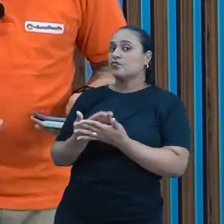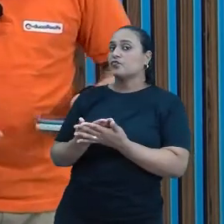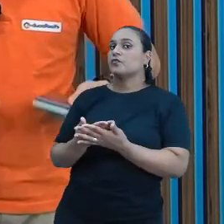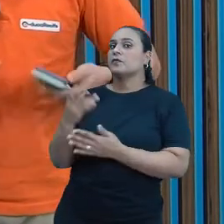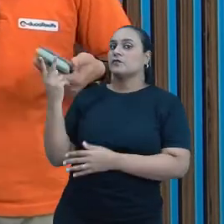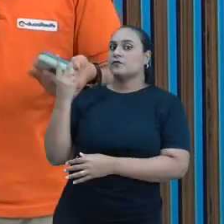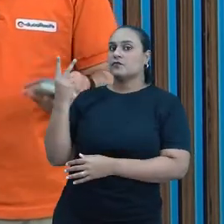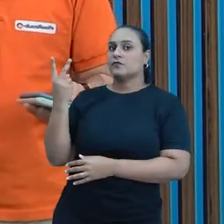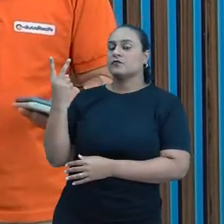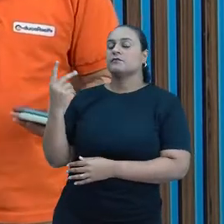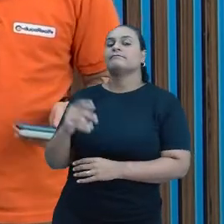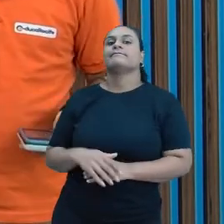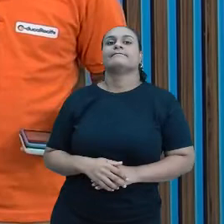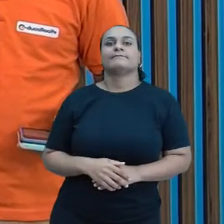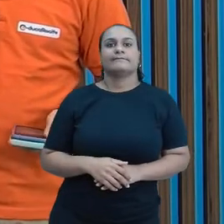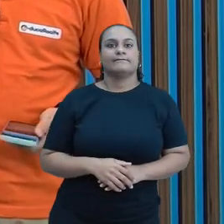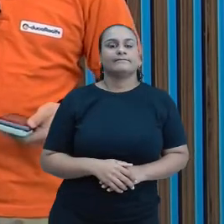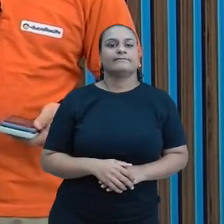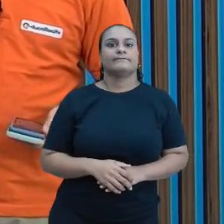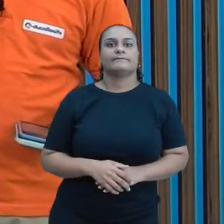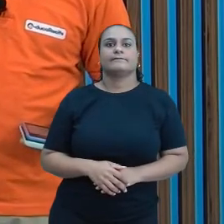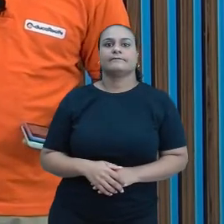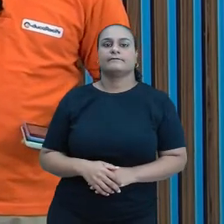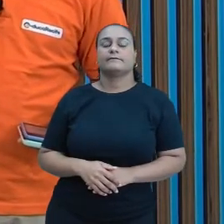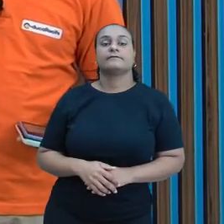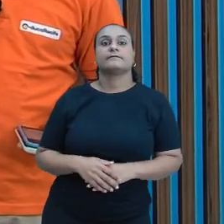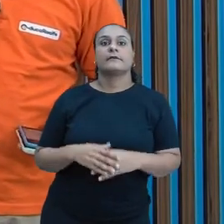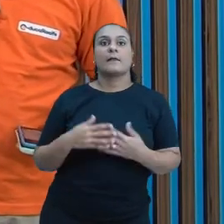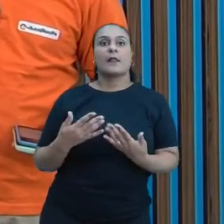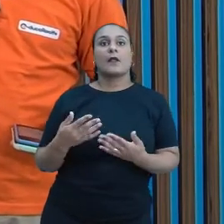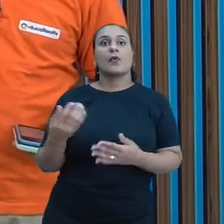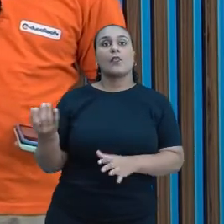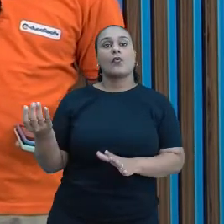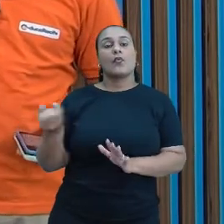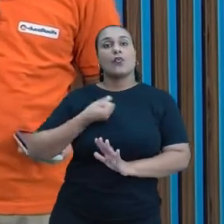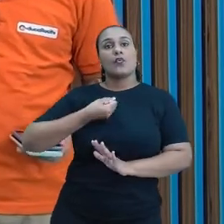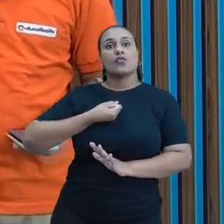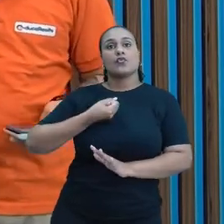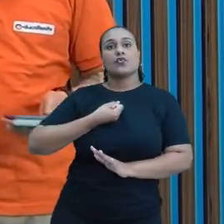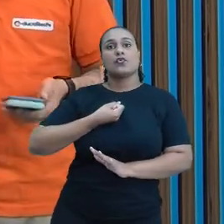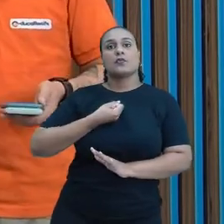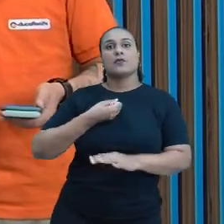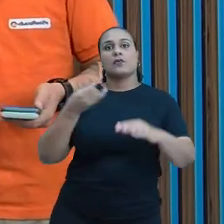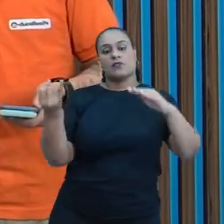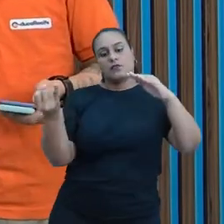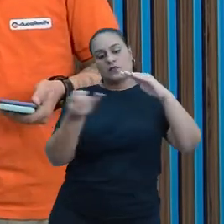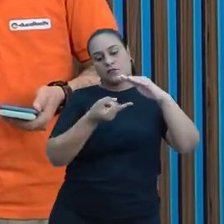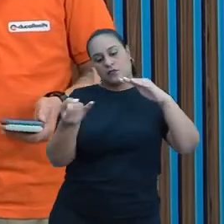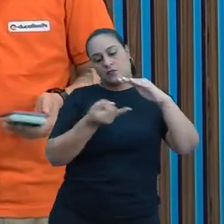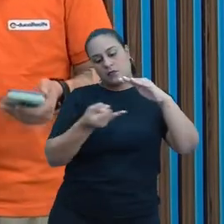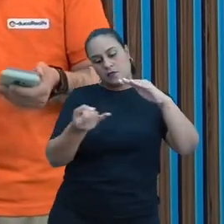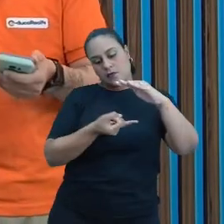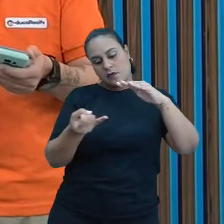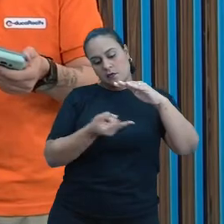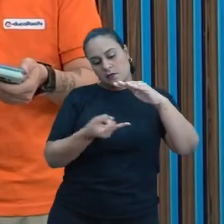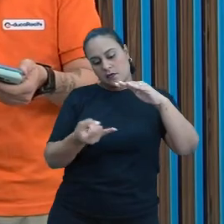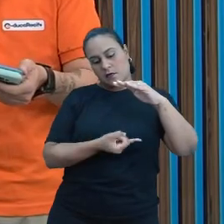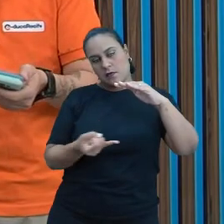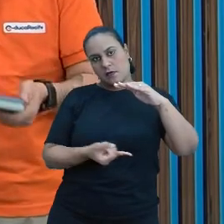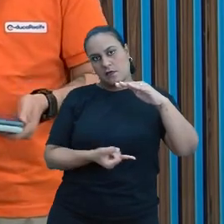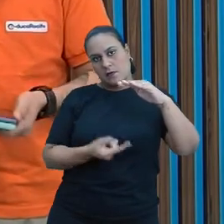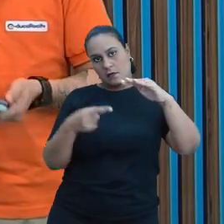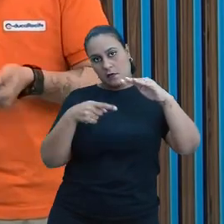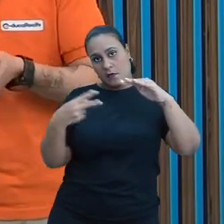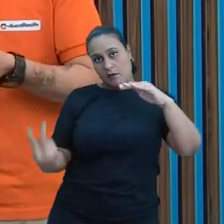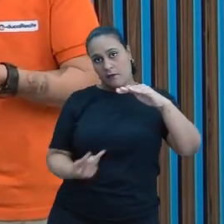uma etapa posterior. E o número de fatiamentos, né, que a gente vai perceber que esse número de fatiamentos, o valor